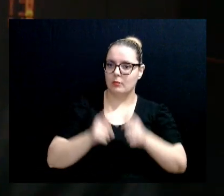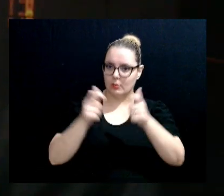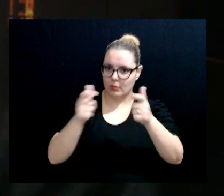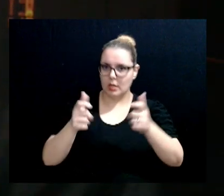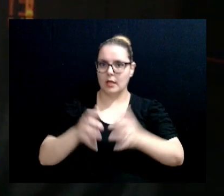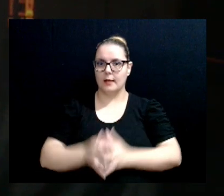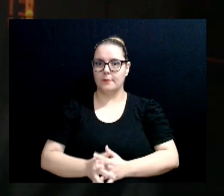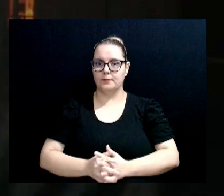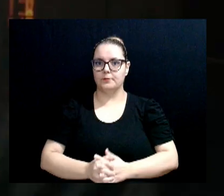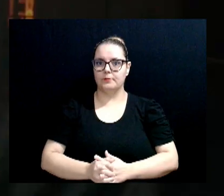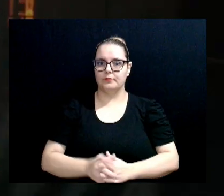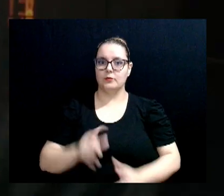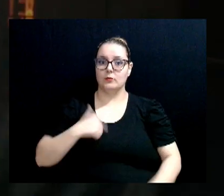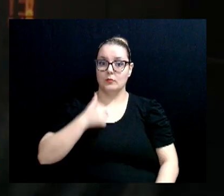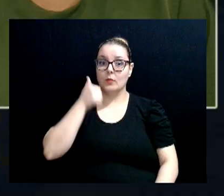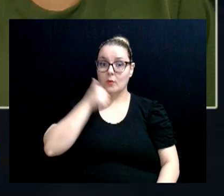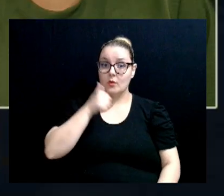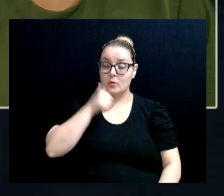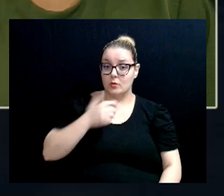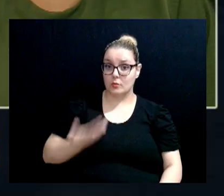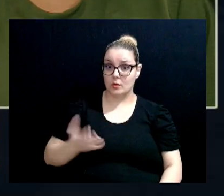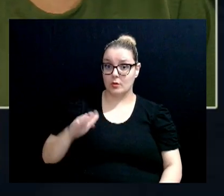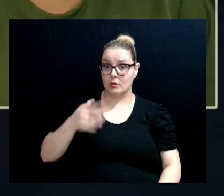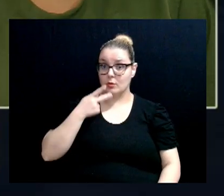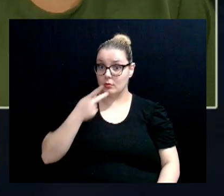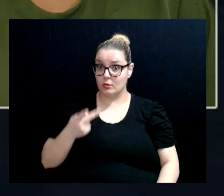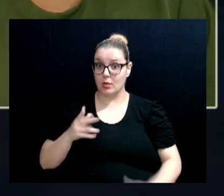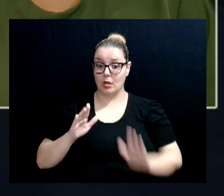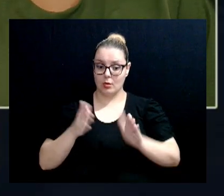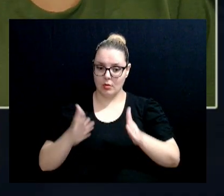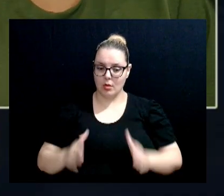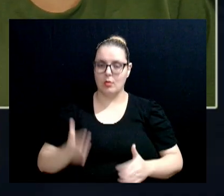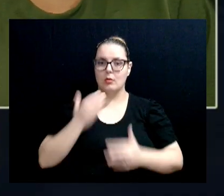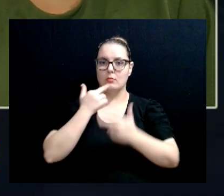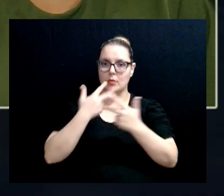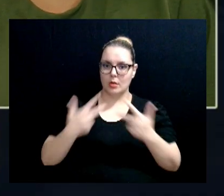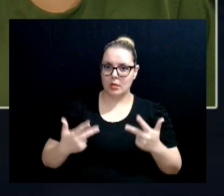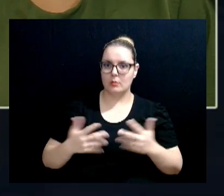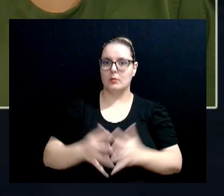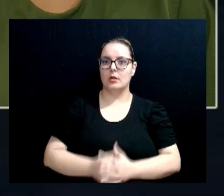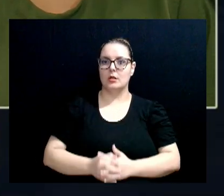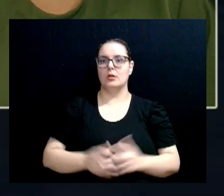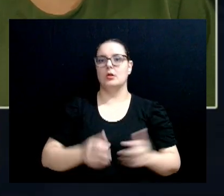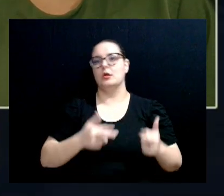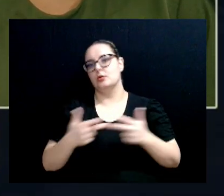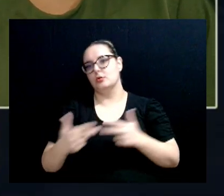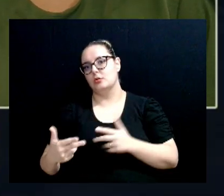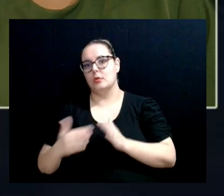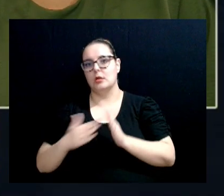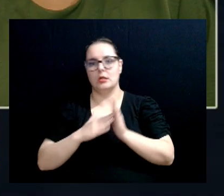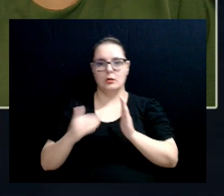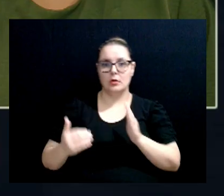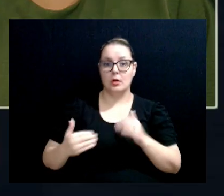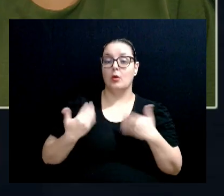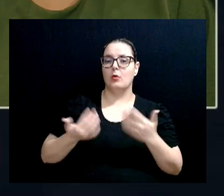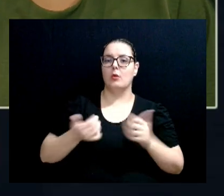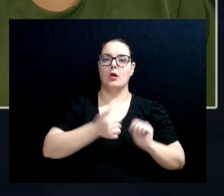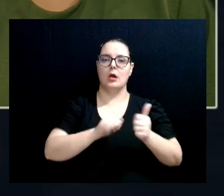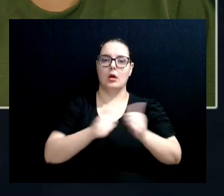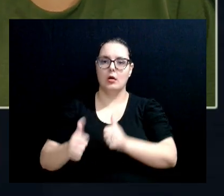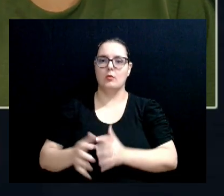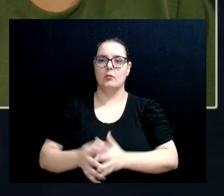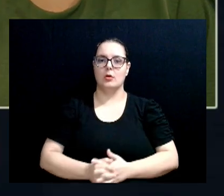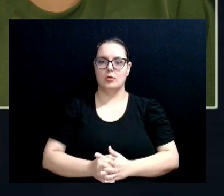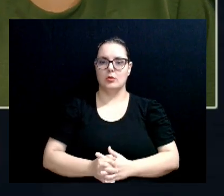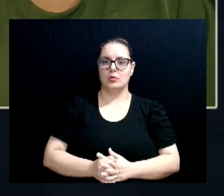nós mulheres quando a gente fala de corpo, de alimentação, de padrão estético? Qual que é a sua avaliação referente a